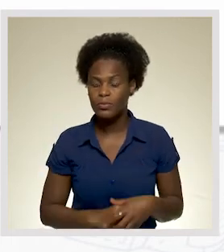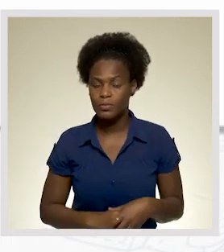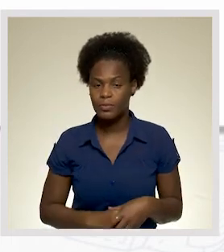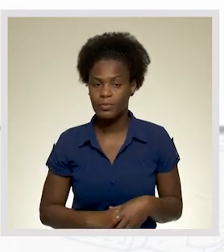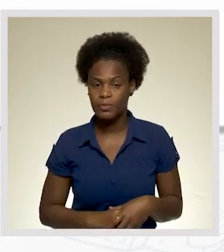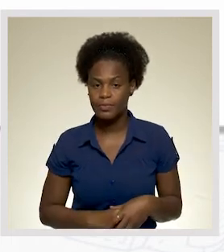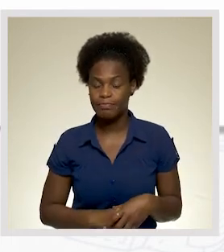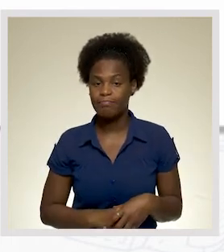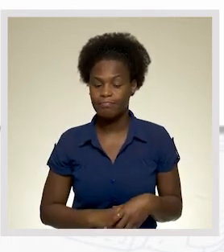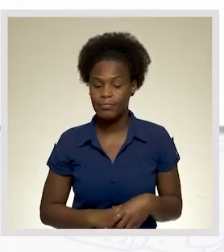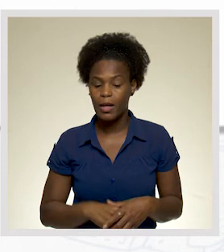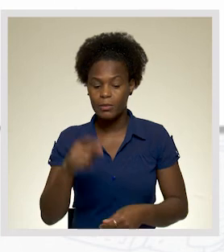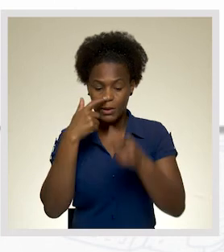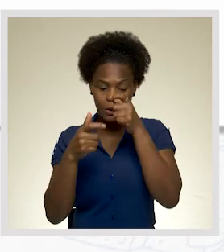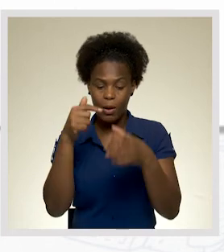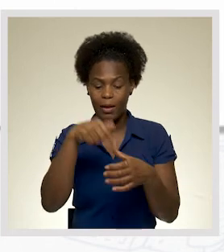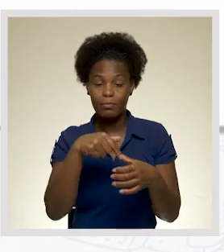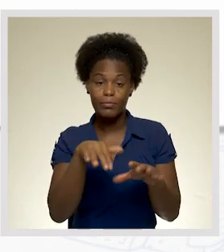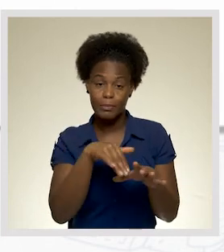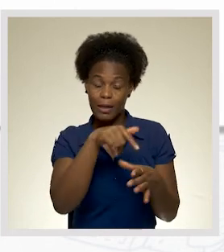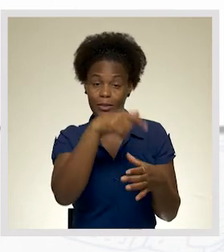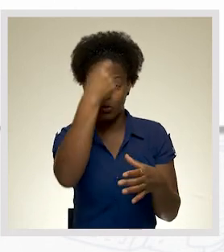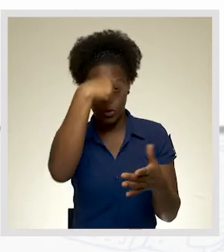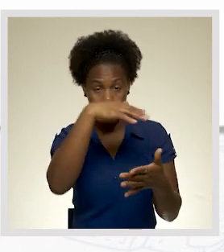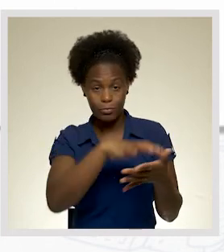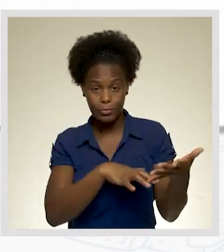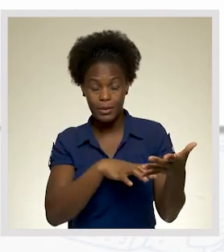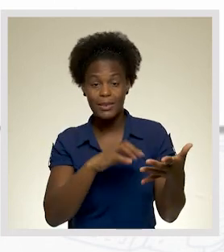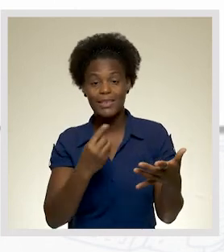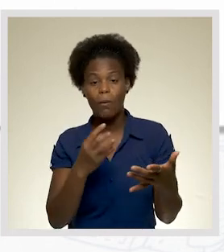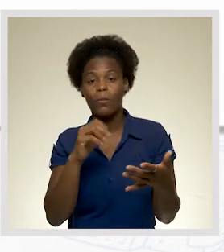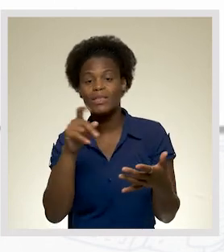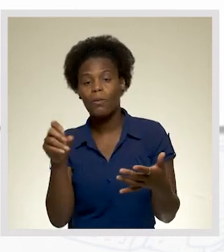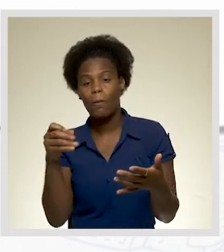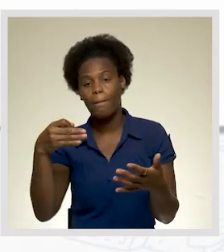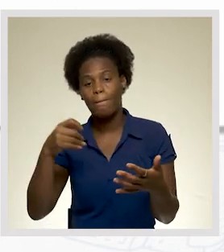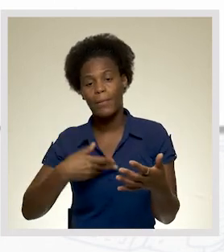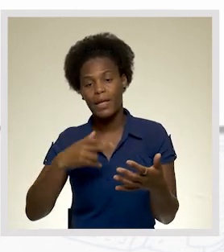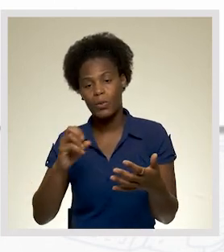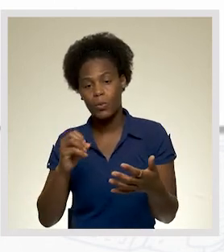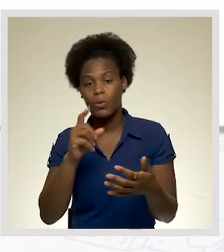As personagens intervenientes no excerto são Pedro e Afonso da Maia.